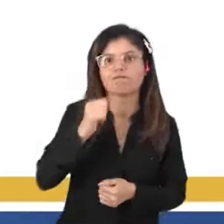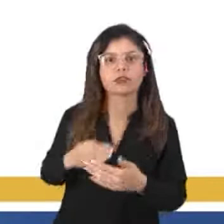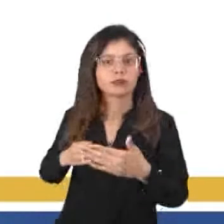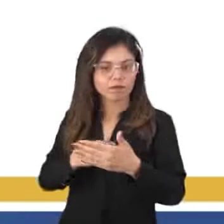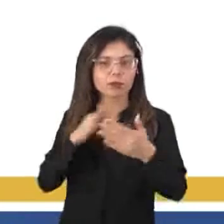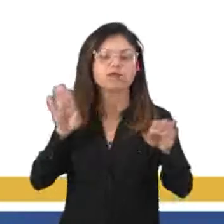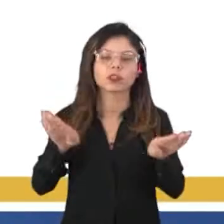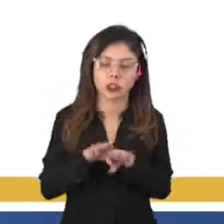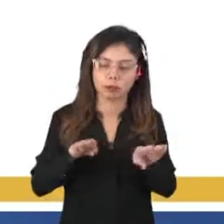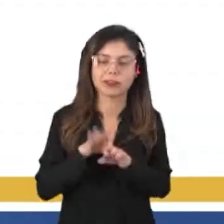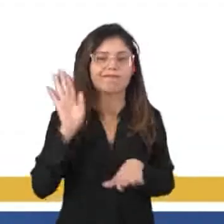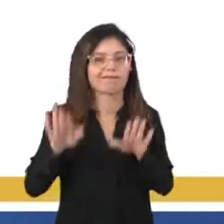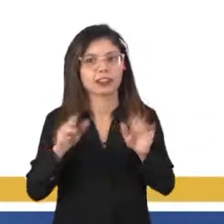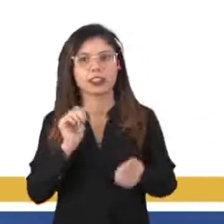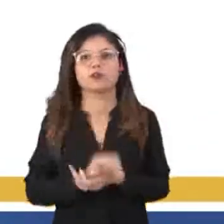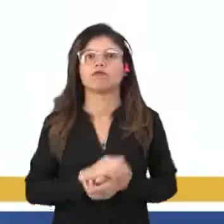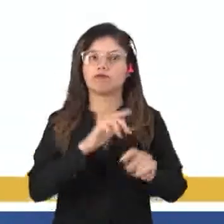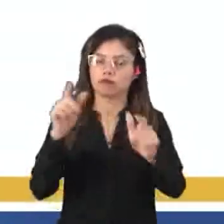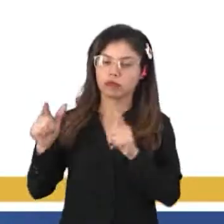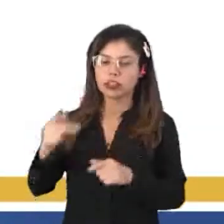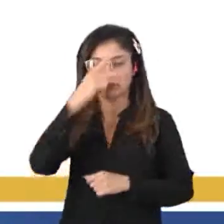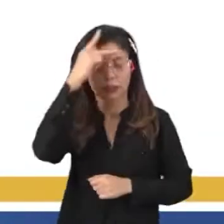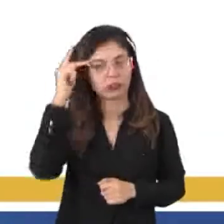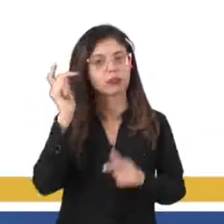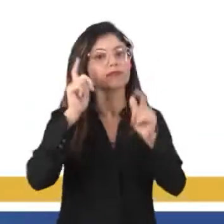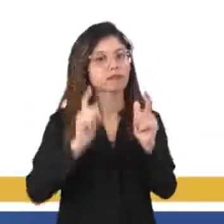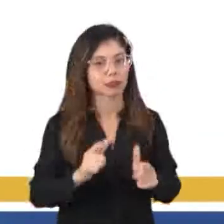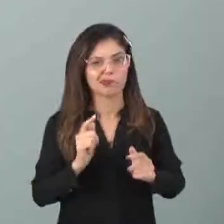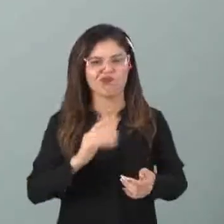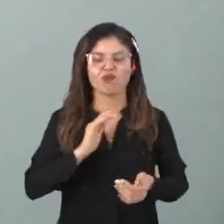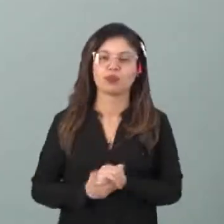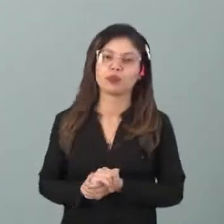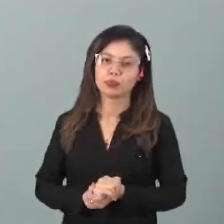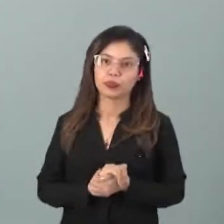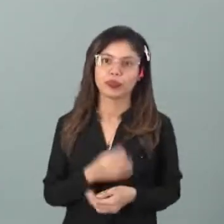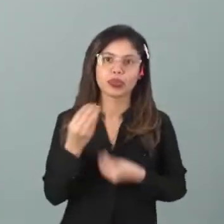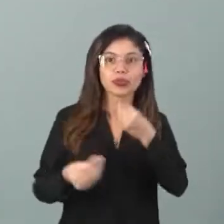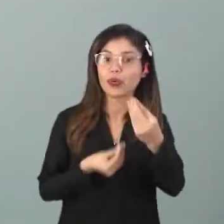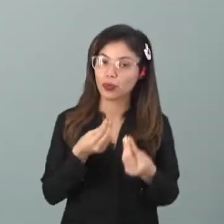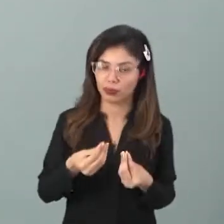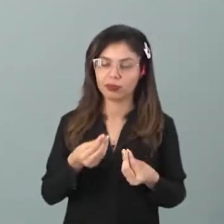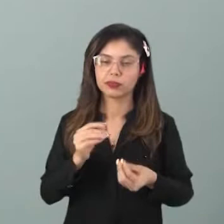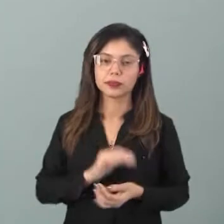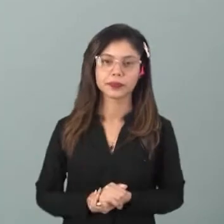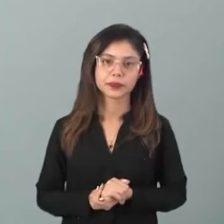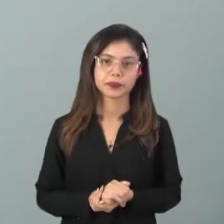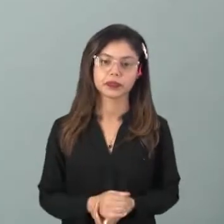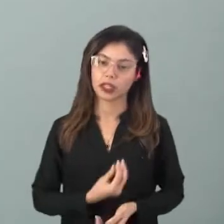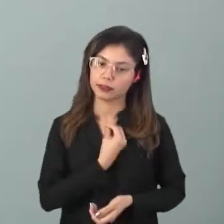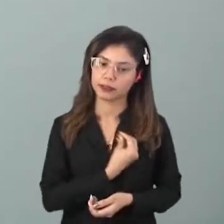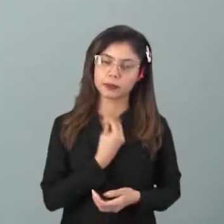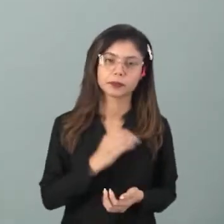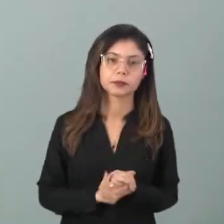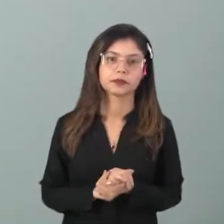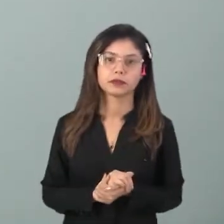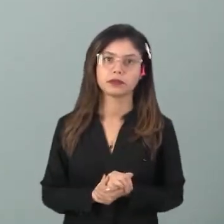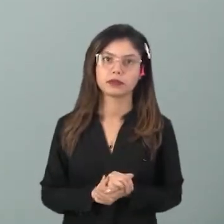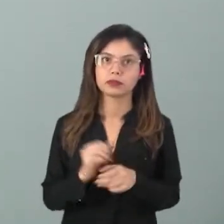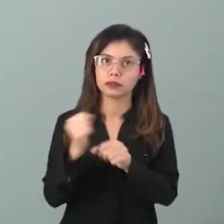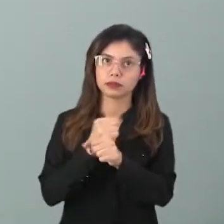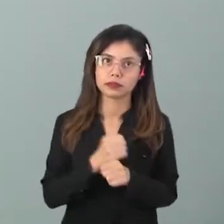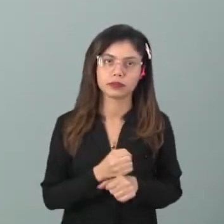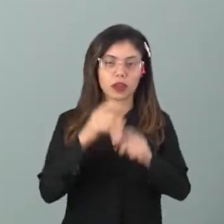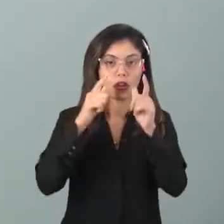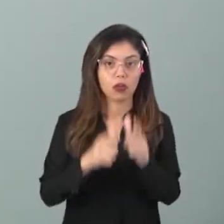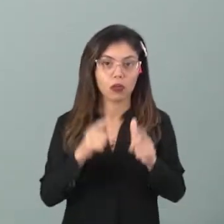impactos também, dependendo da área onde a pessoa está localizada, né? Da forma que é as construções,